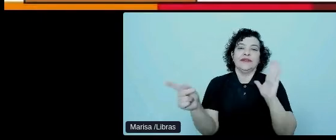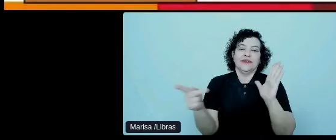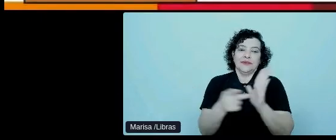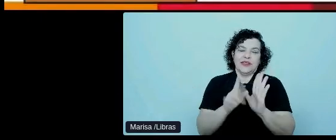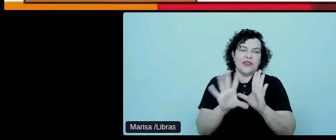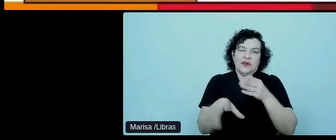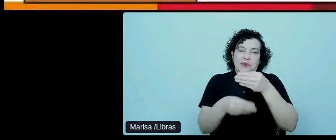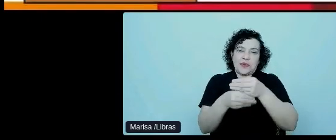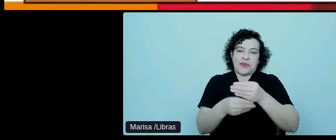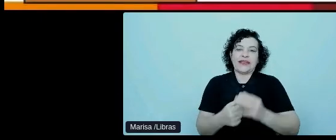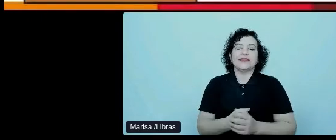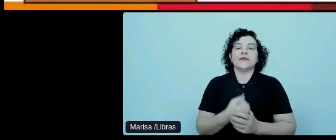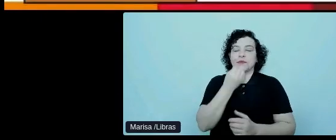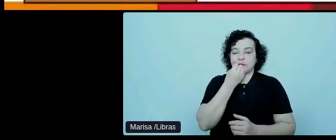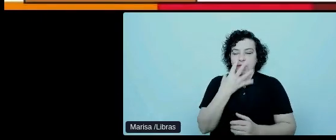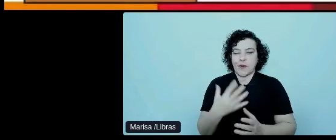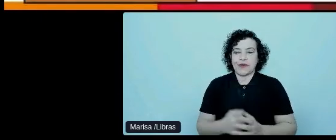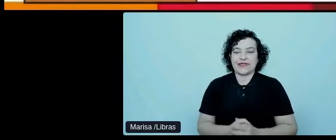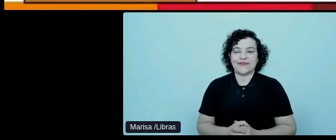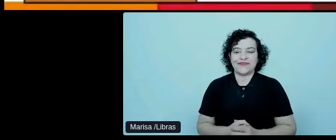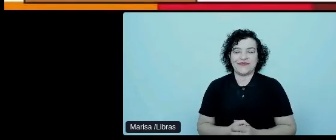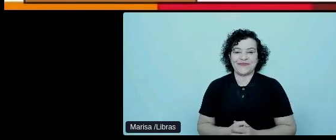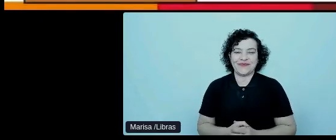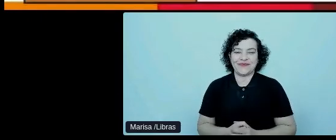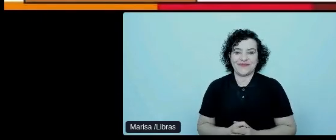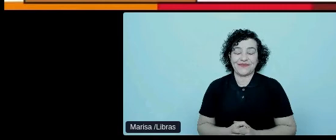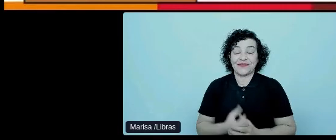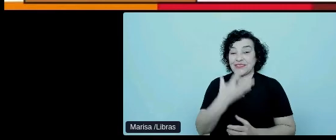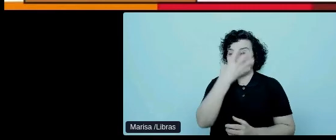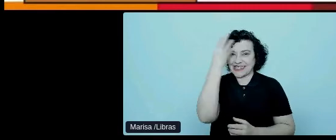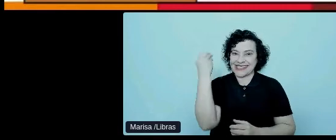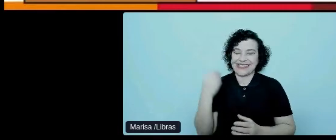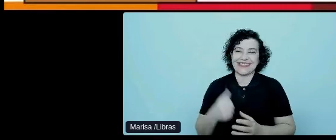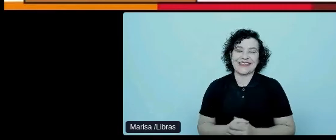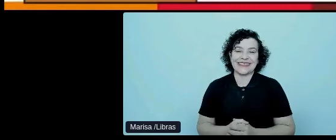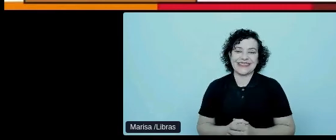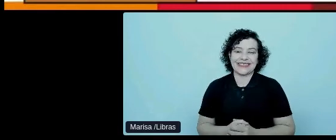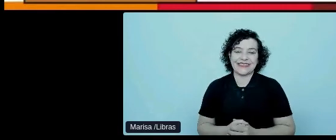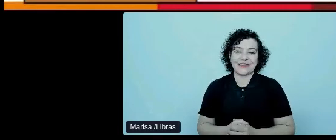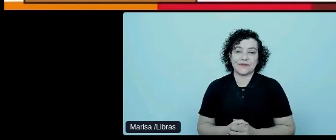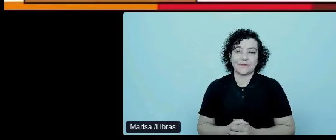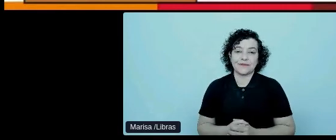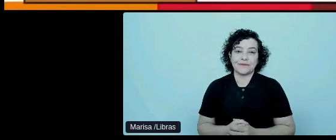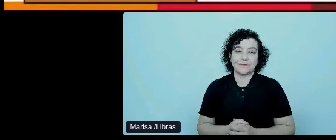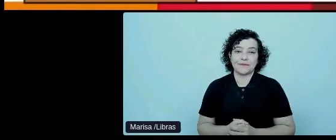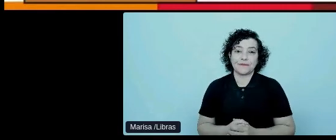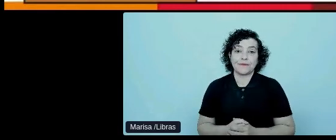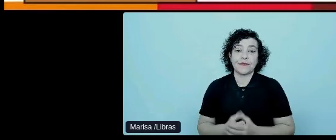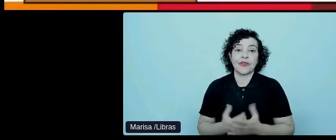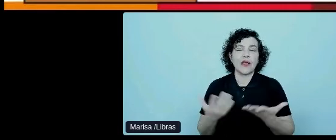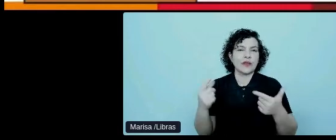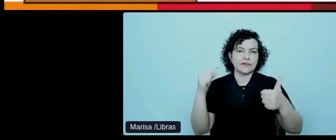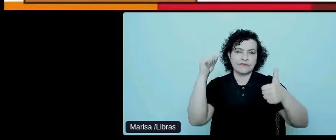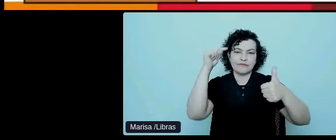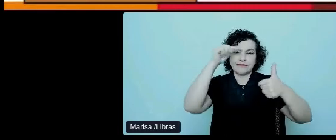mesmo. Boa, verdade. Eu tinha esquecido disso. Então, o que eu vou ter dentro de todas as diretrizes, tá,